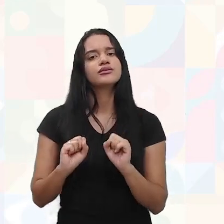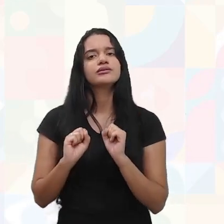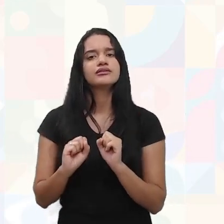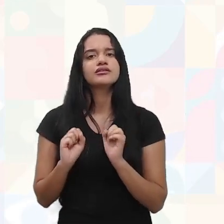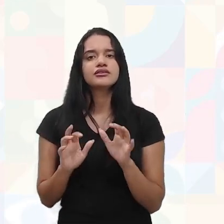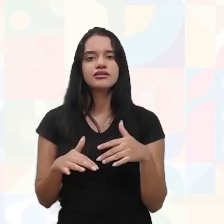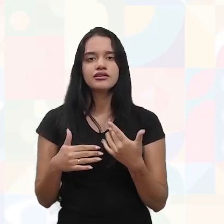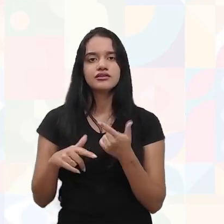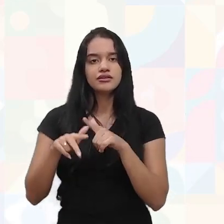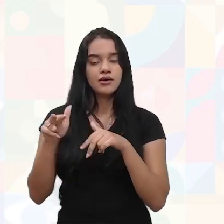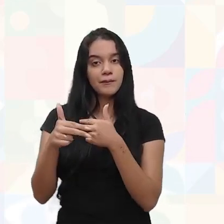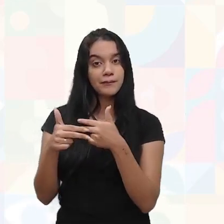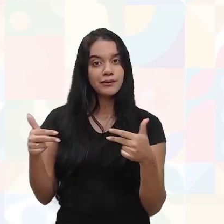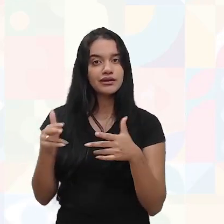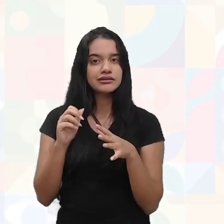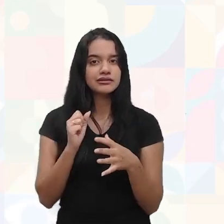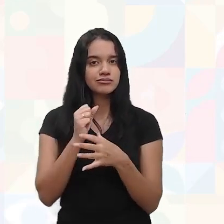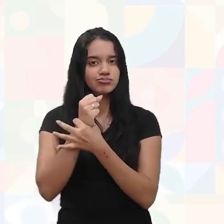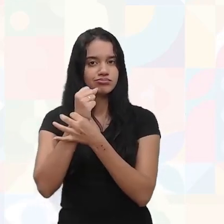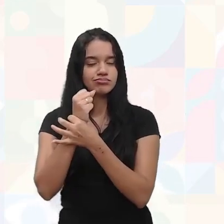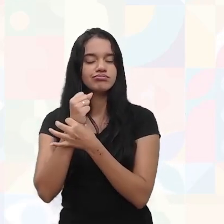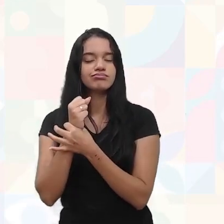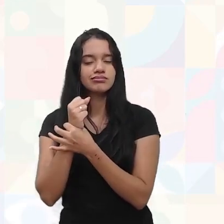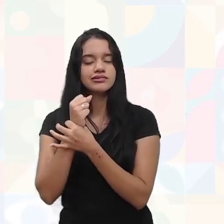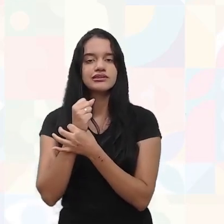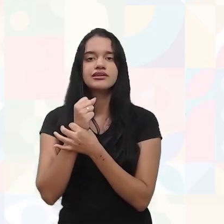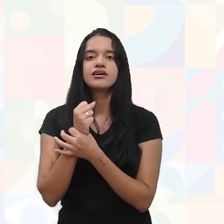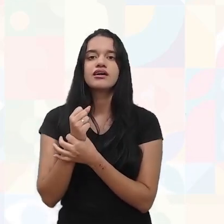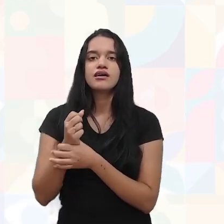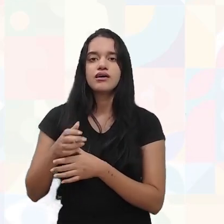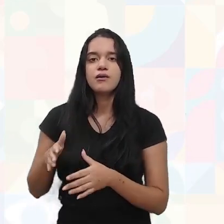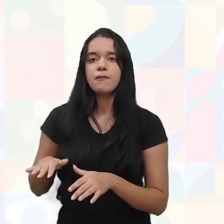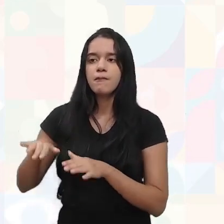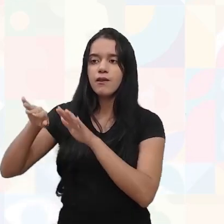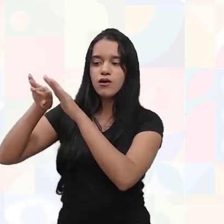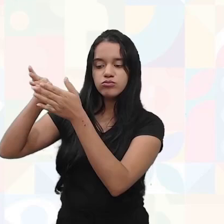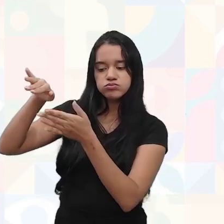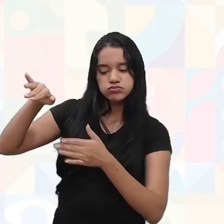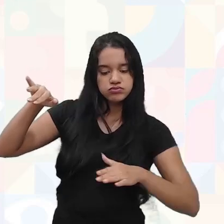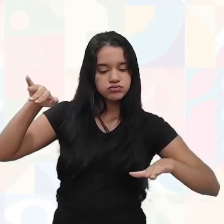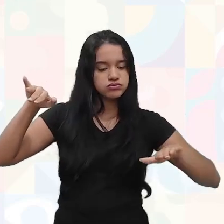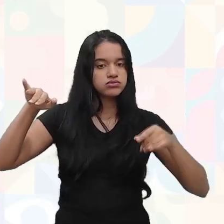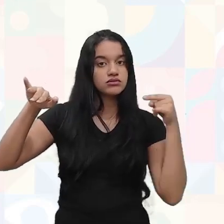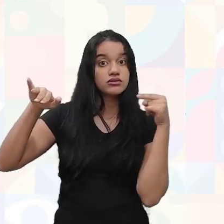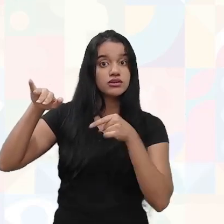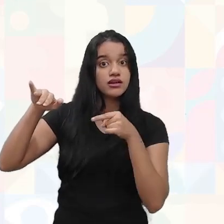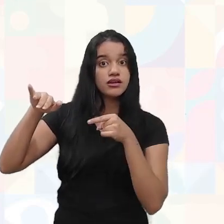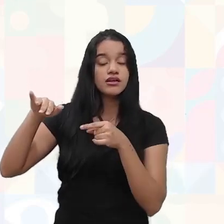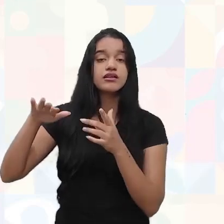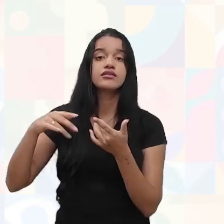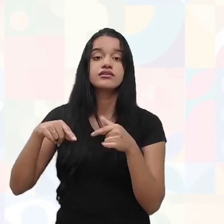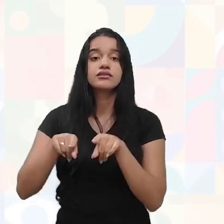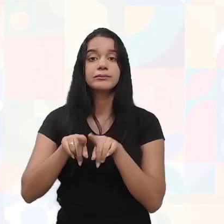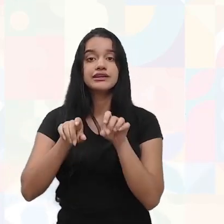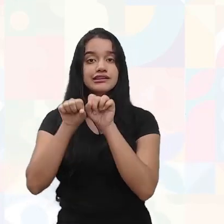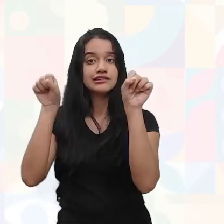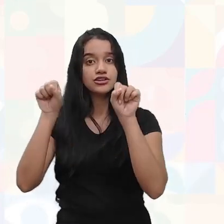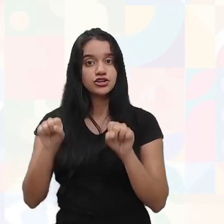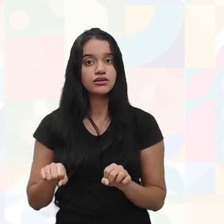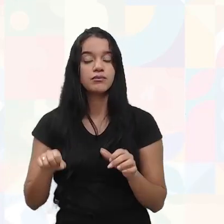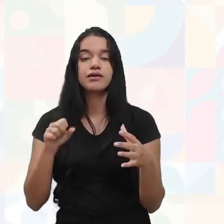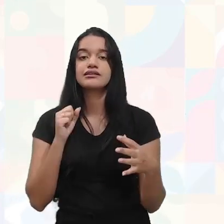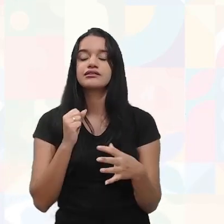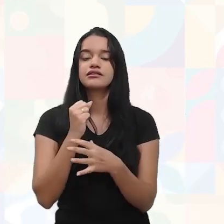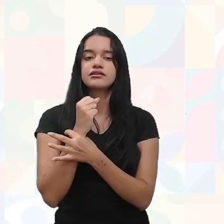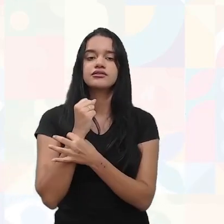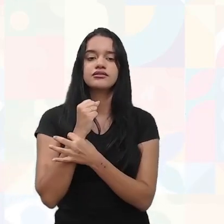como os equipamentos de proteção coletiva barreiras físicas, ventilação adequada, instalação de sistemas de segurança